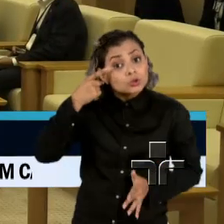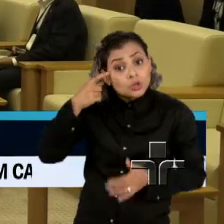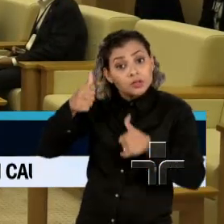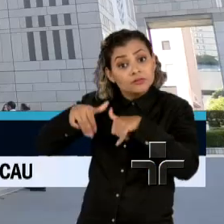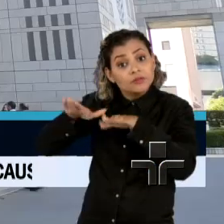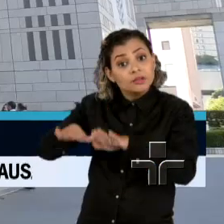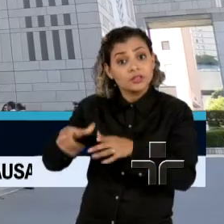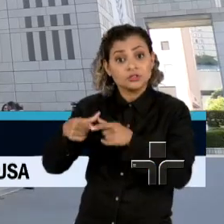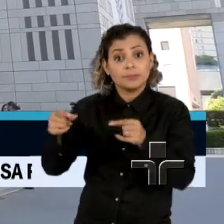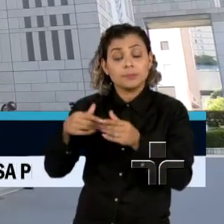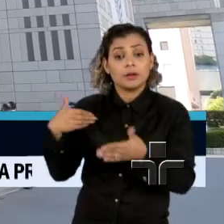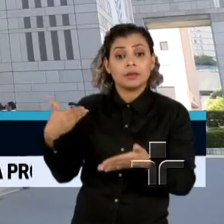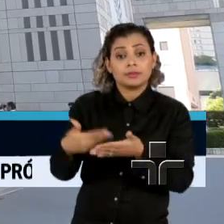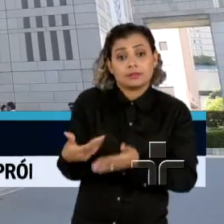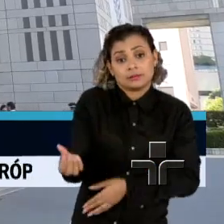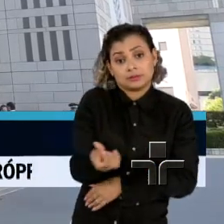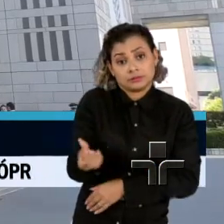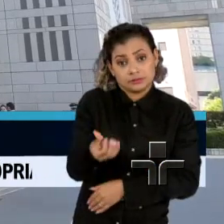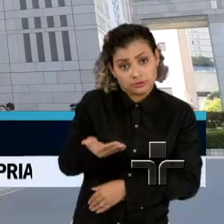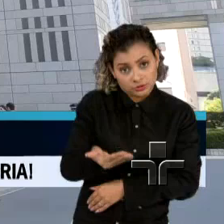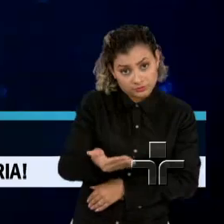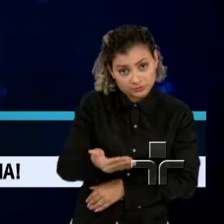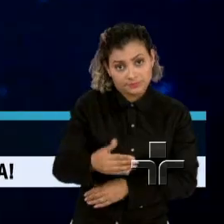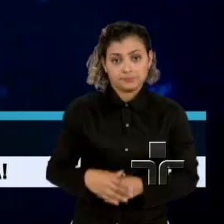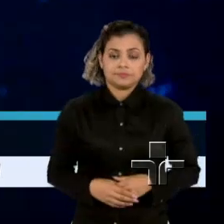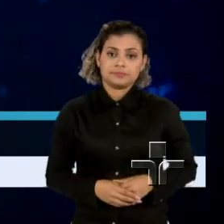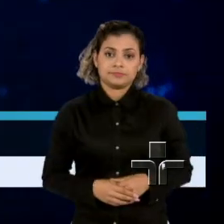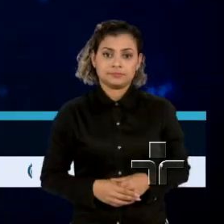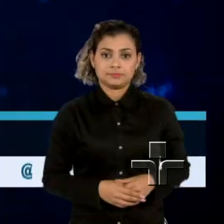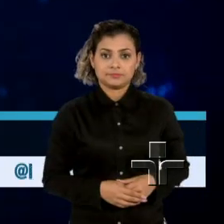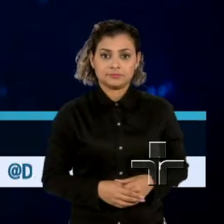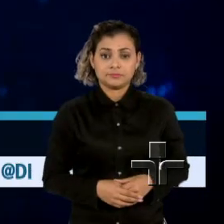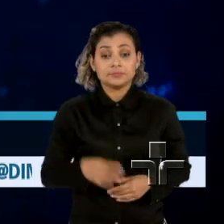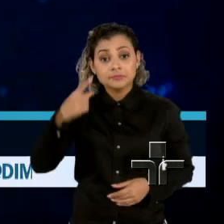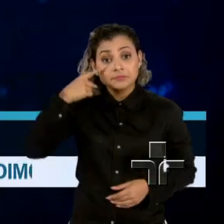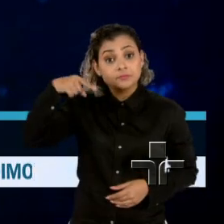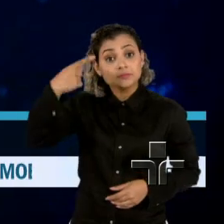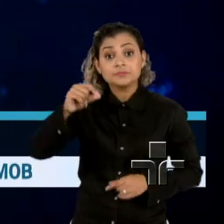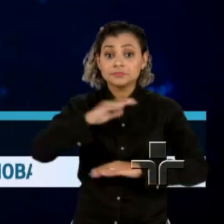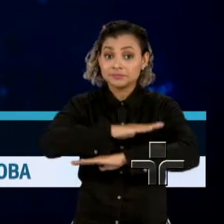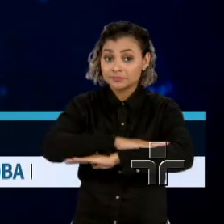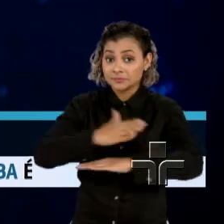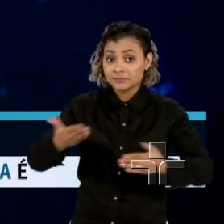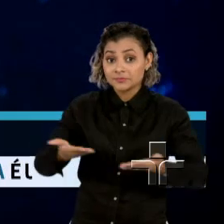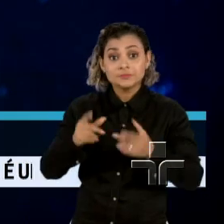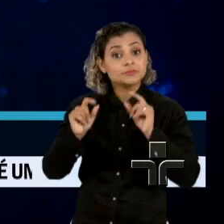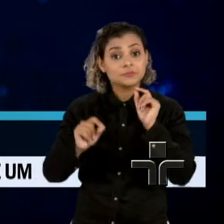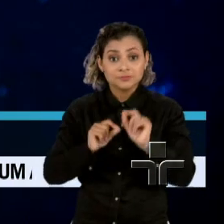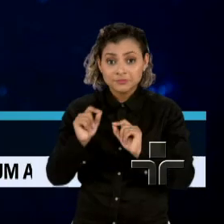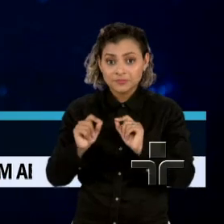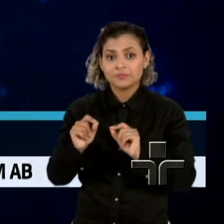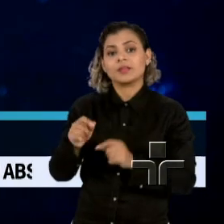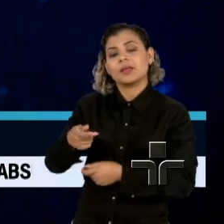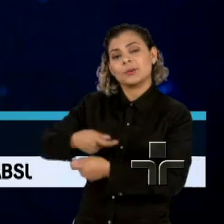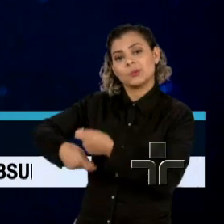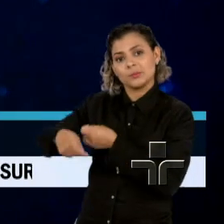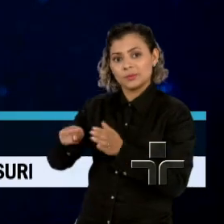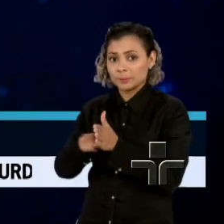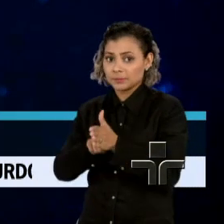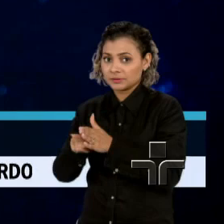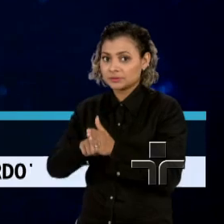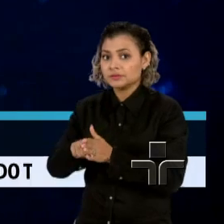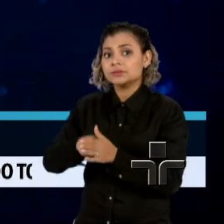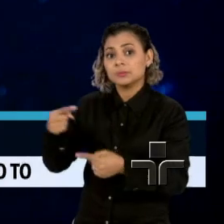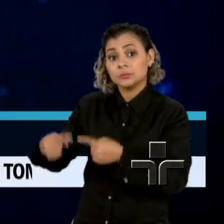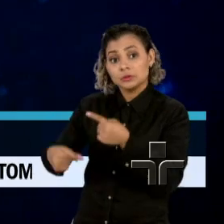no Japão até a próxima sexta-feira. A seguir, vamos ter aqui na bancada os comentaristas, o economista e doutor em